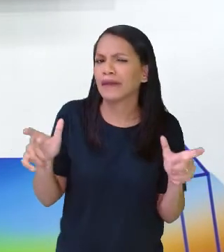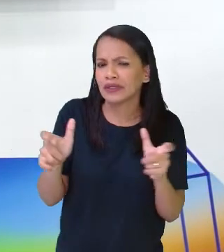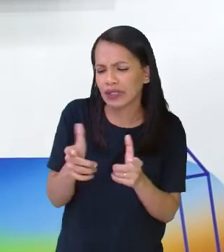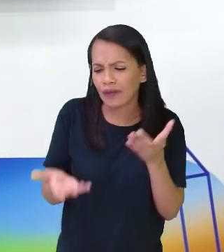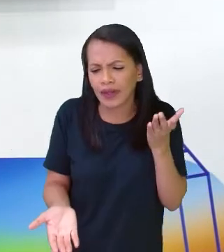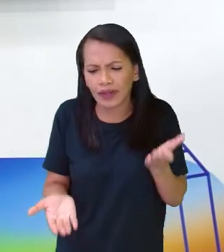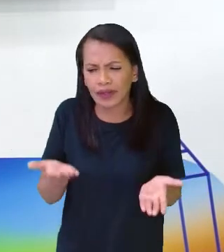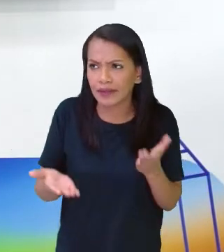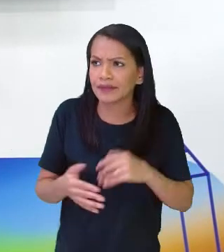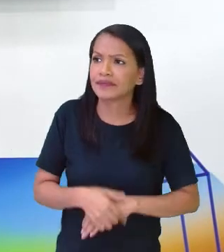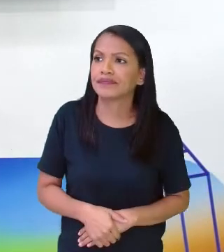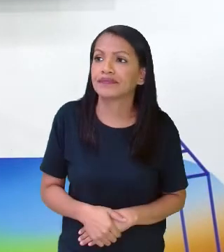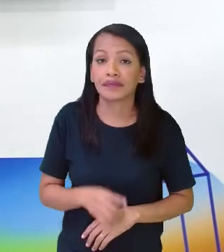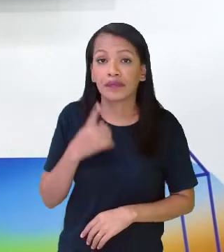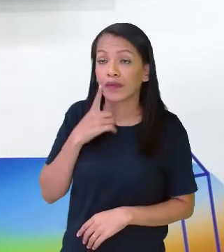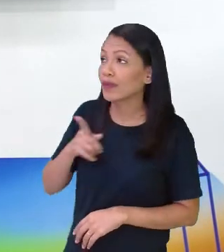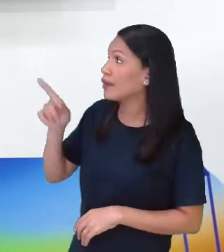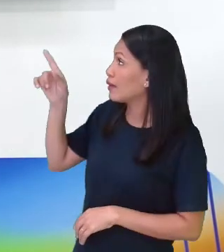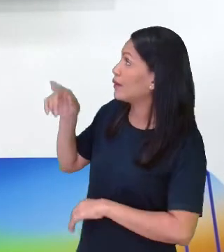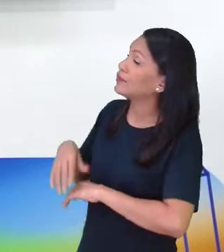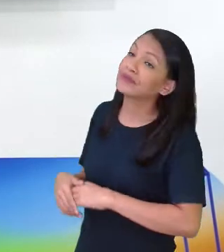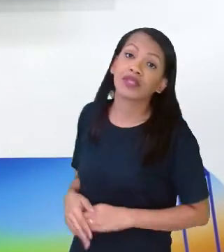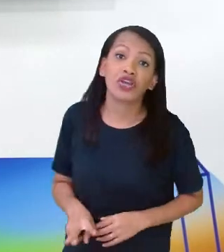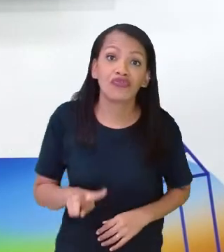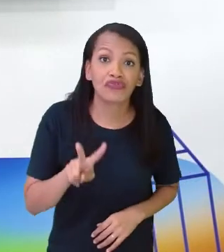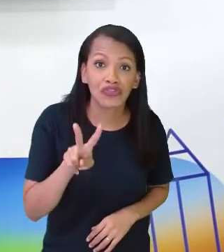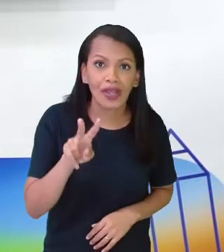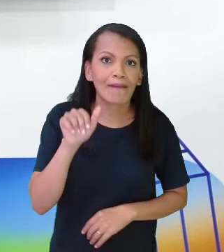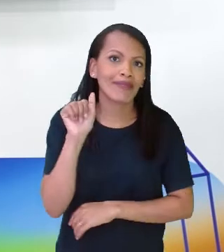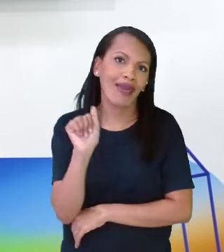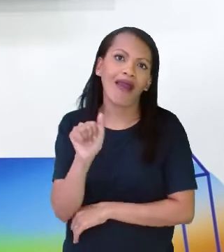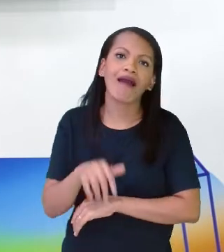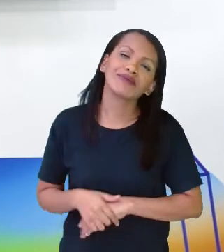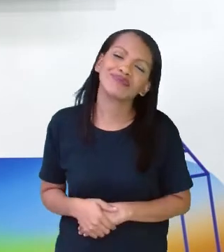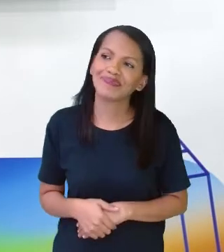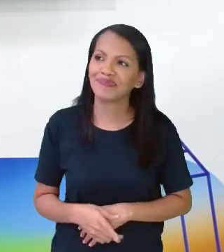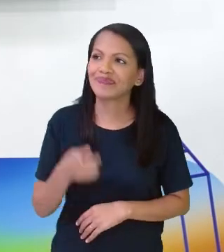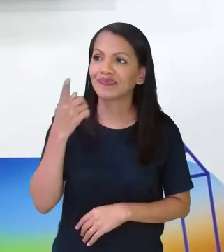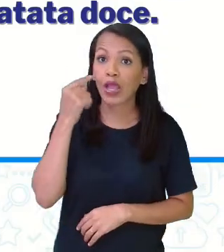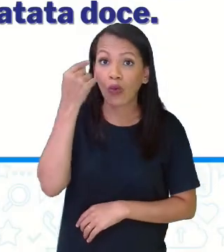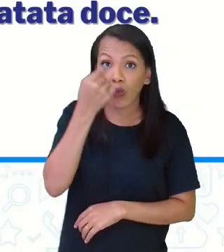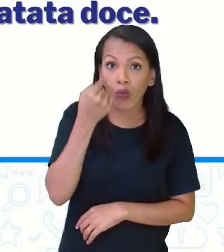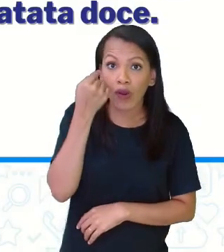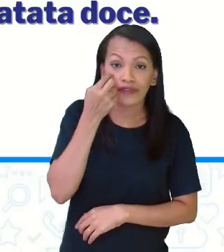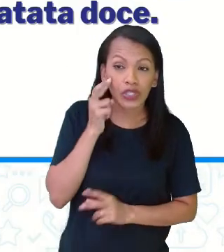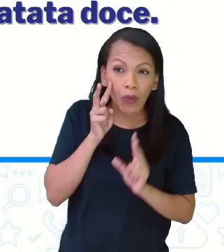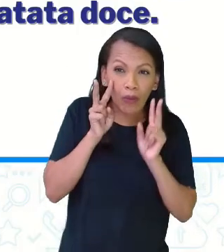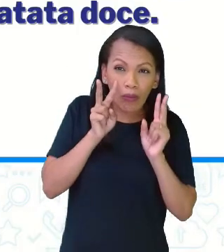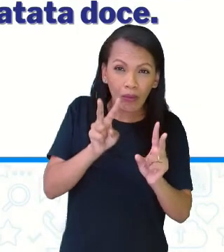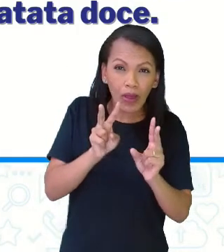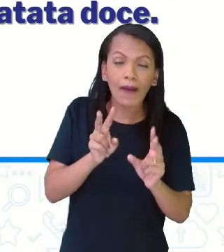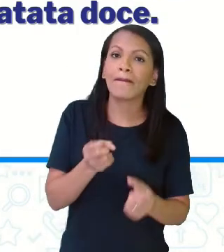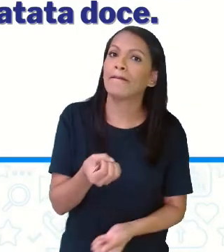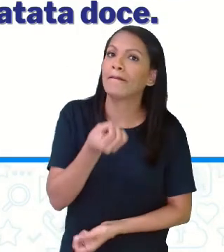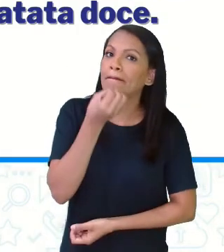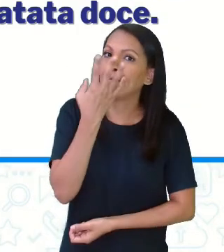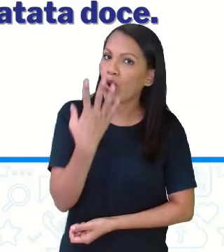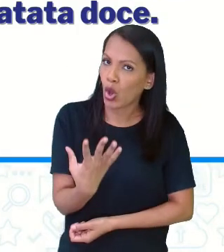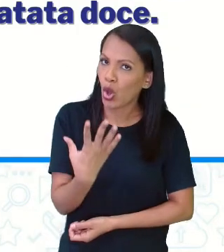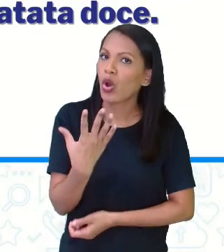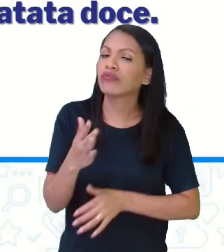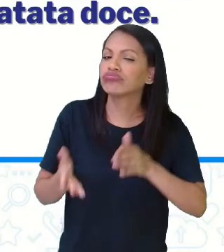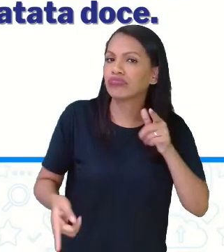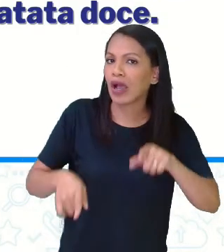vitamina A, manutenção de uma visão saudável. Então, se eu tenho lá vitamina A, níveis